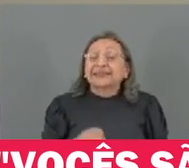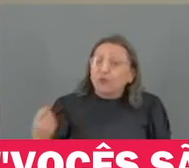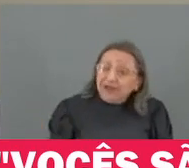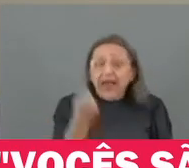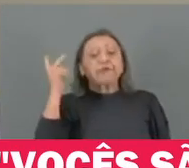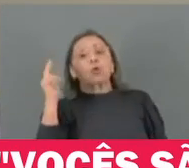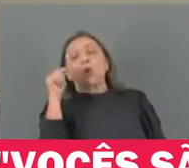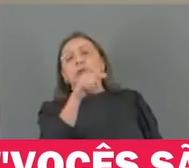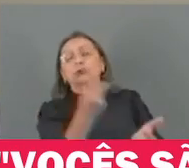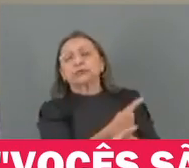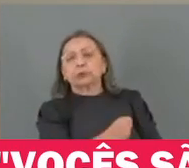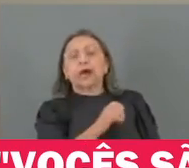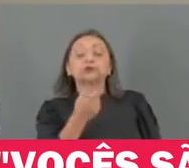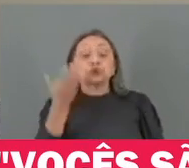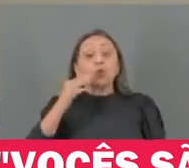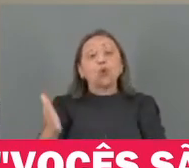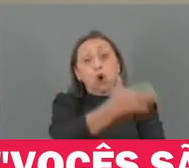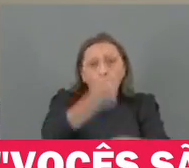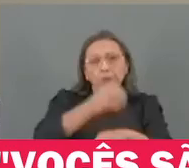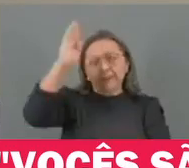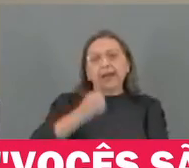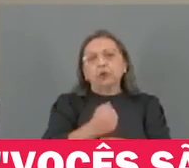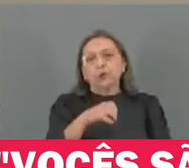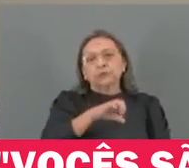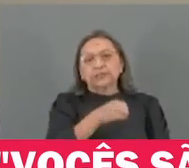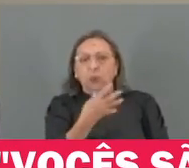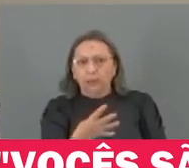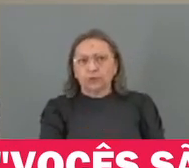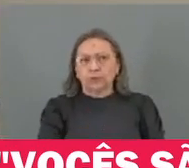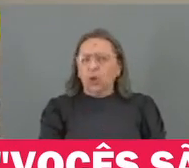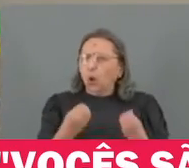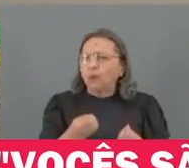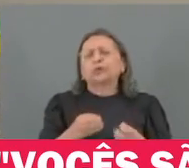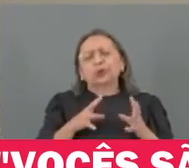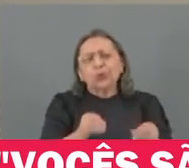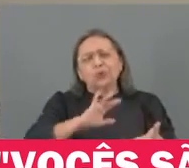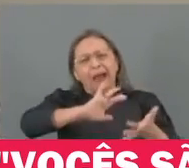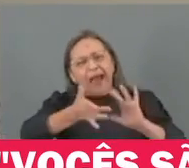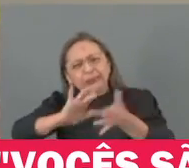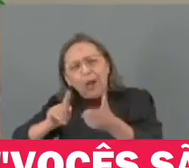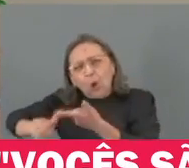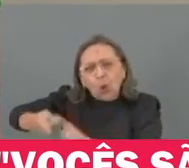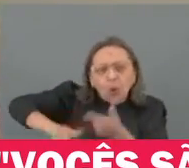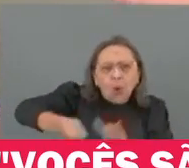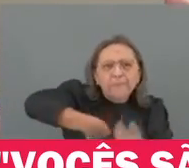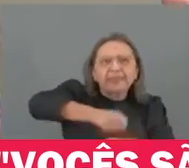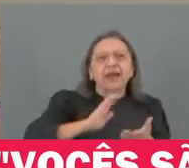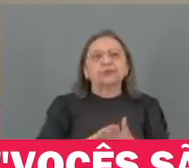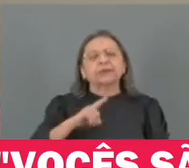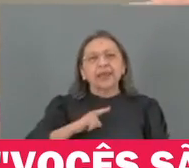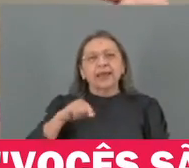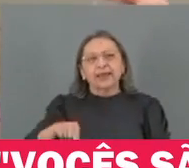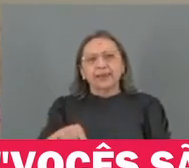essa, a não ser o golpe militar de 64. Como é que foi tudo articulado, combinado? Aqui a companheira